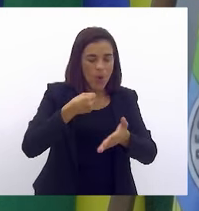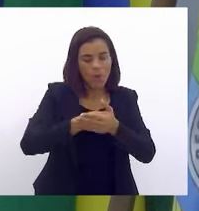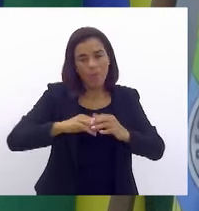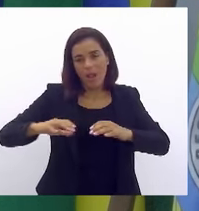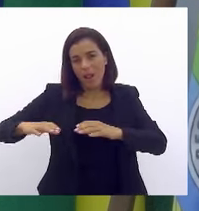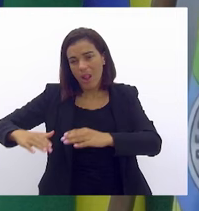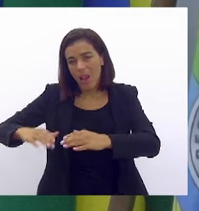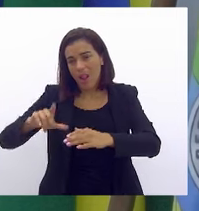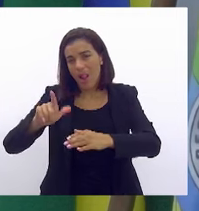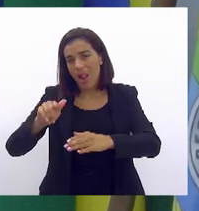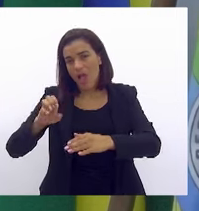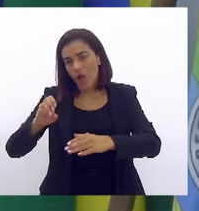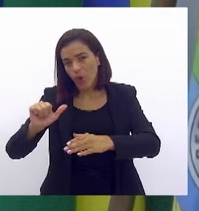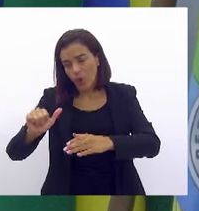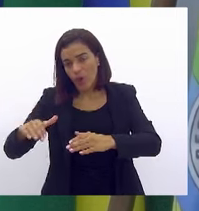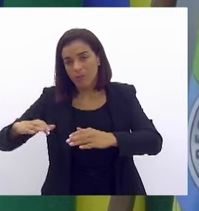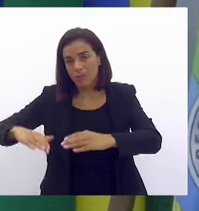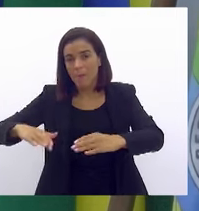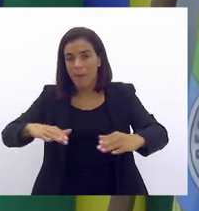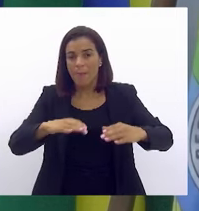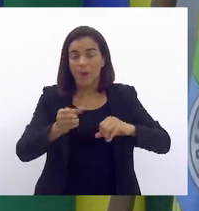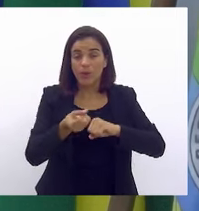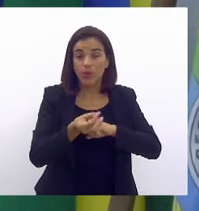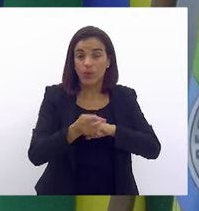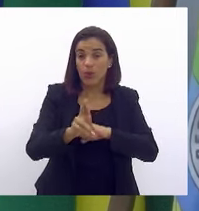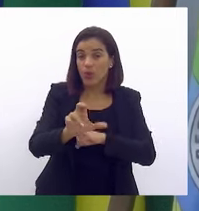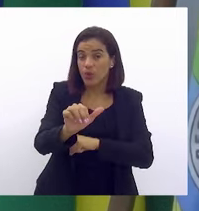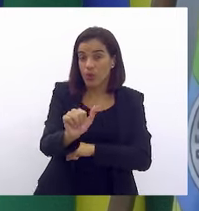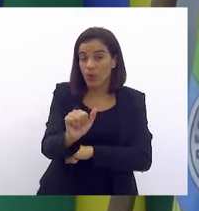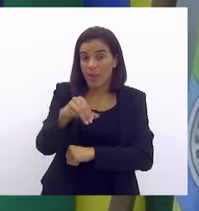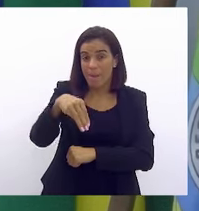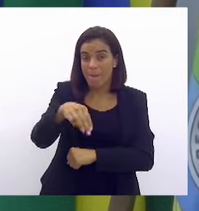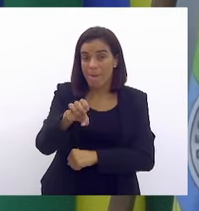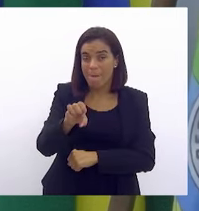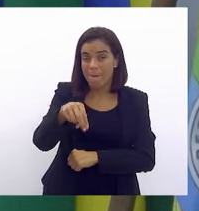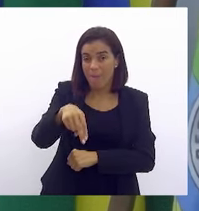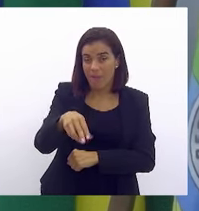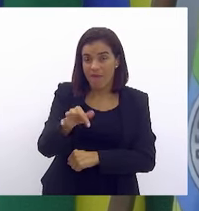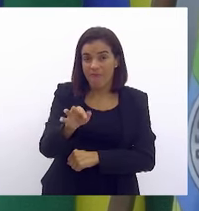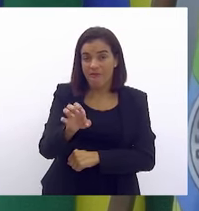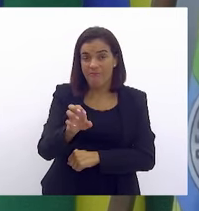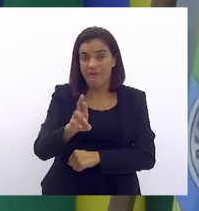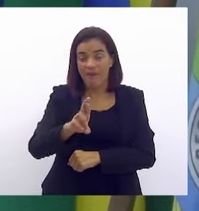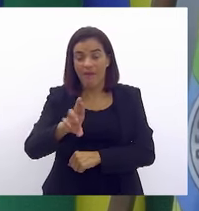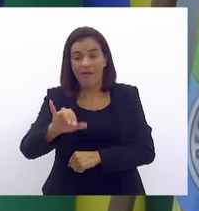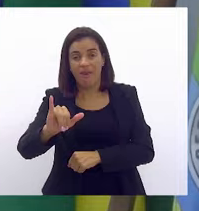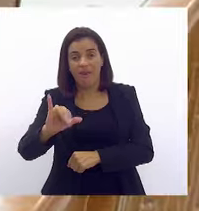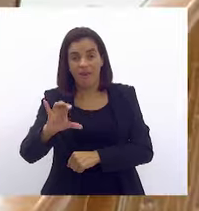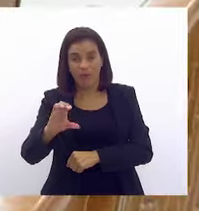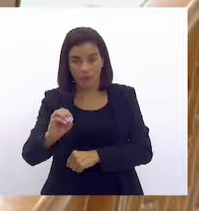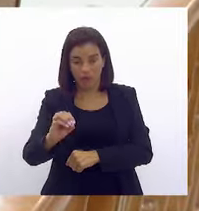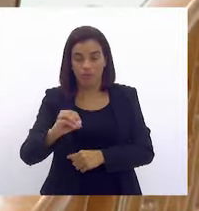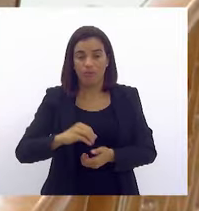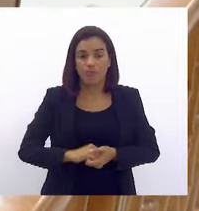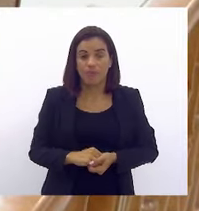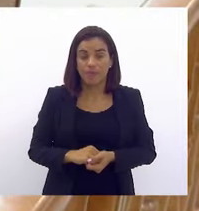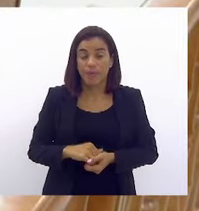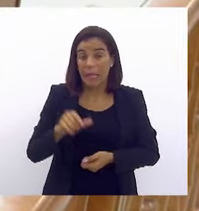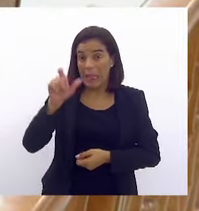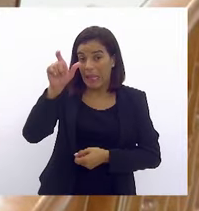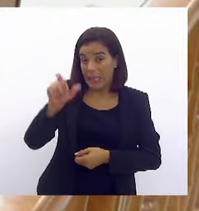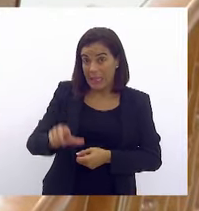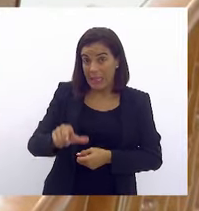que é esquecido, chama doutora May Férreo. Inclusive, eu peço uma salva de palmas em memória dela. Que a doutora